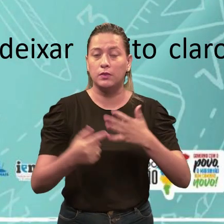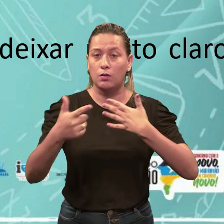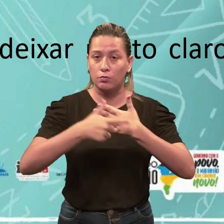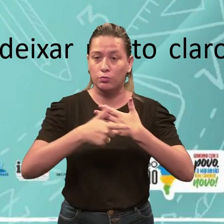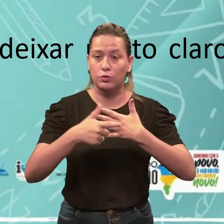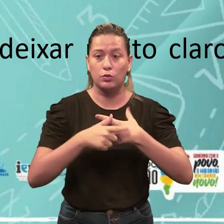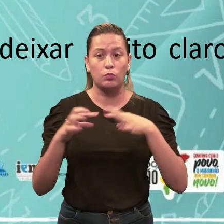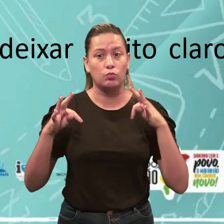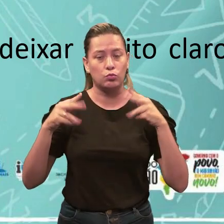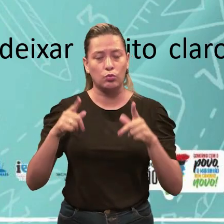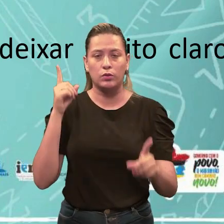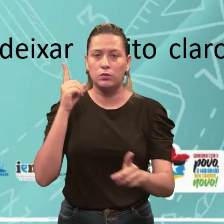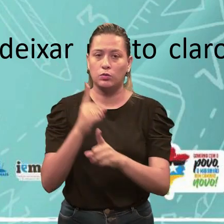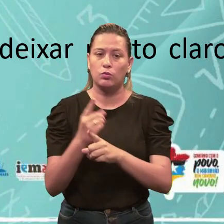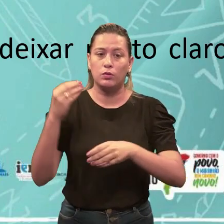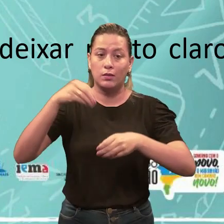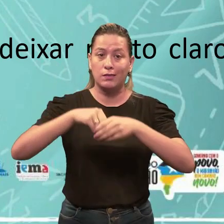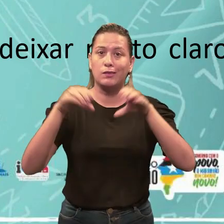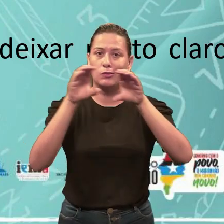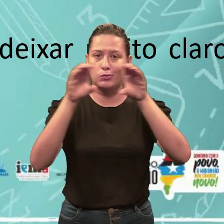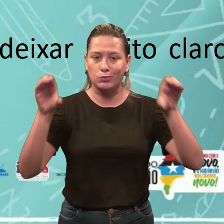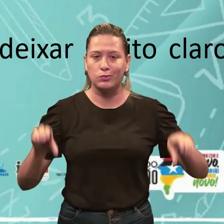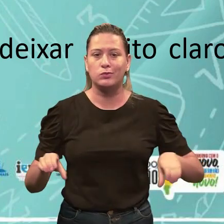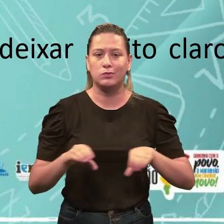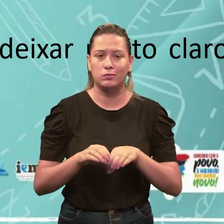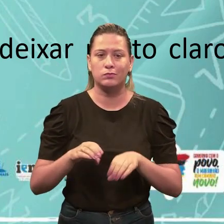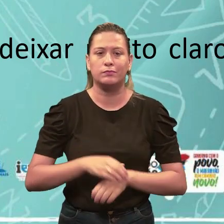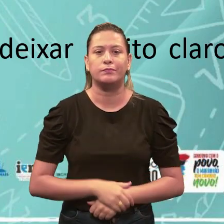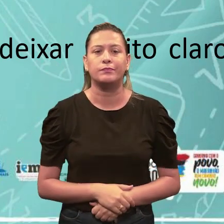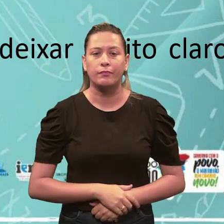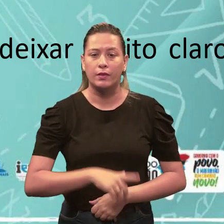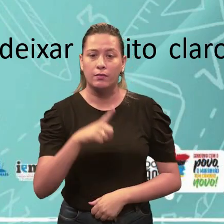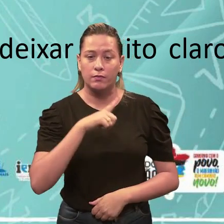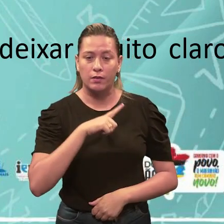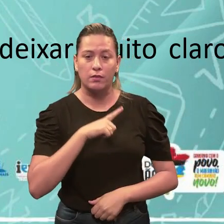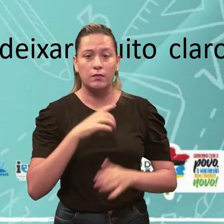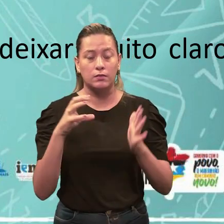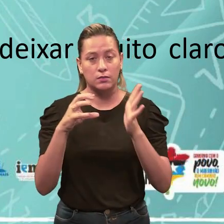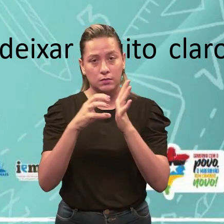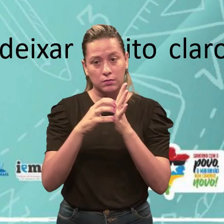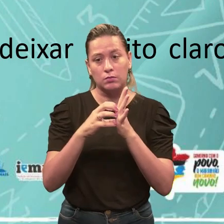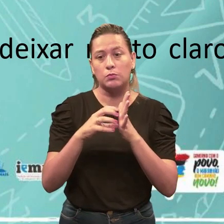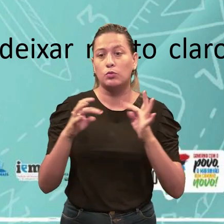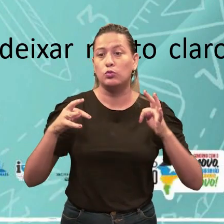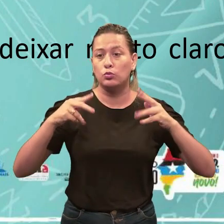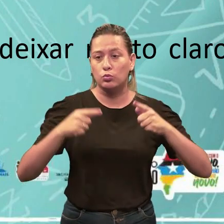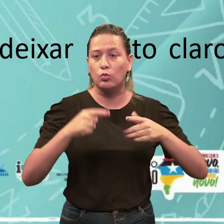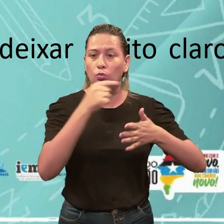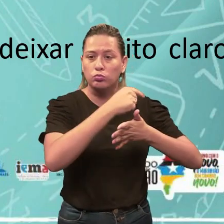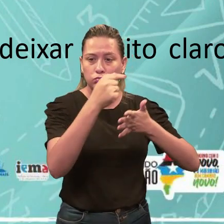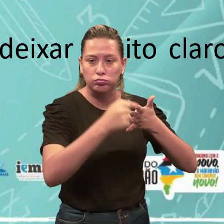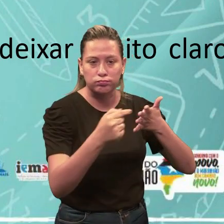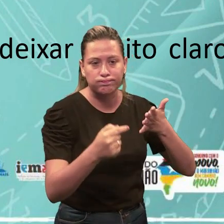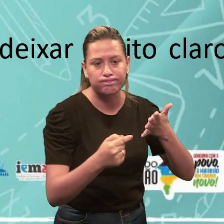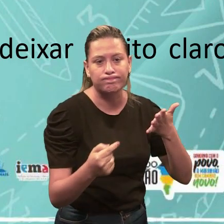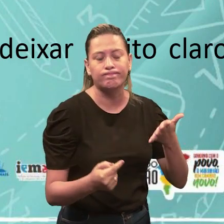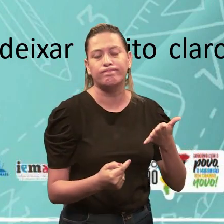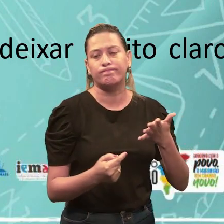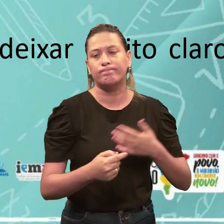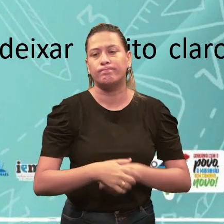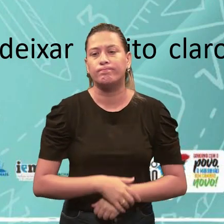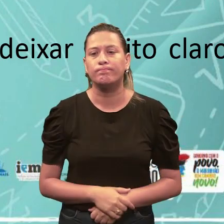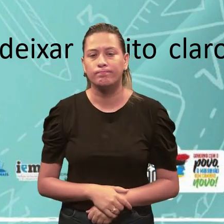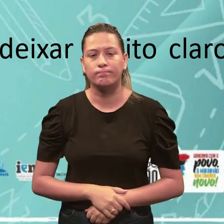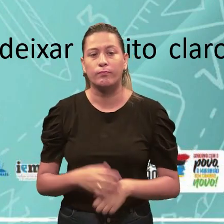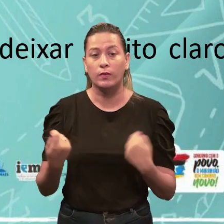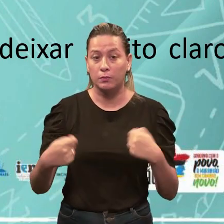diagrama deverá apresentar todas as funções encontradas no circuito, todas elas. E para isso, conterá os símbolos de todos